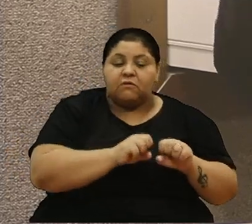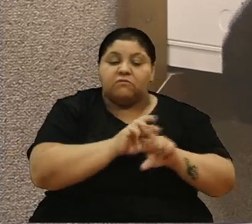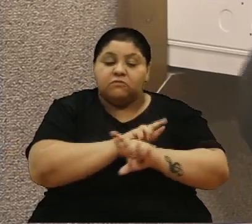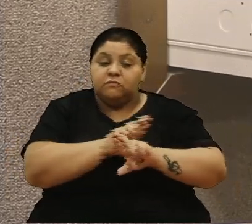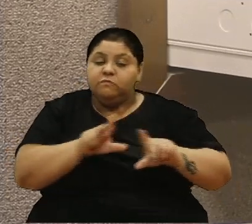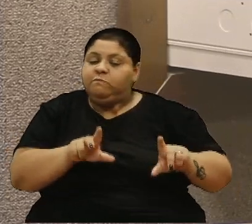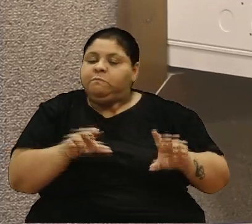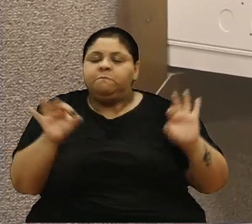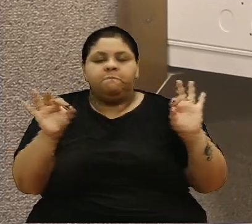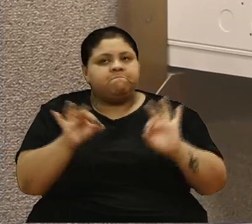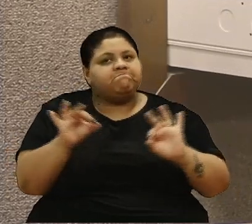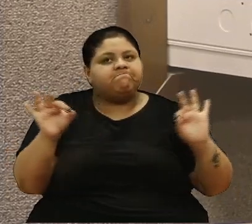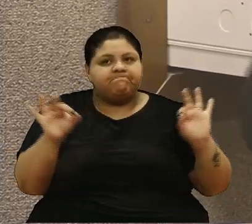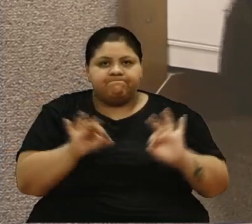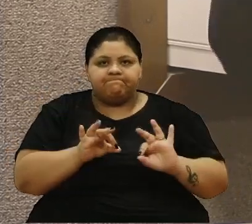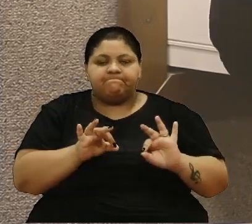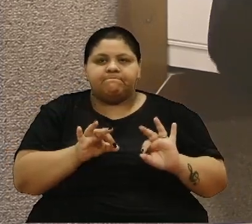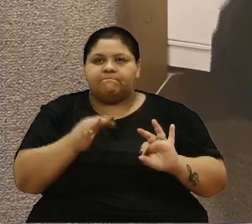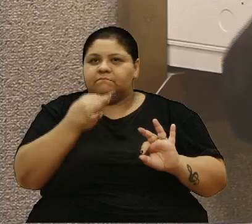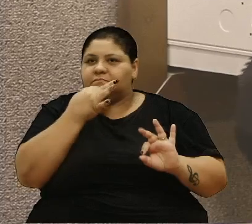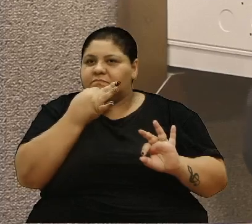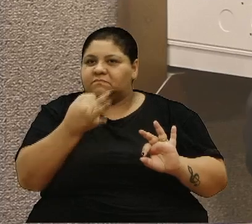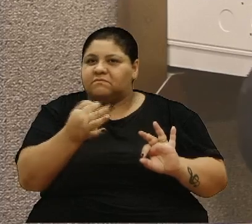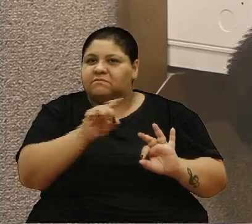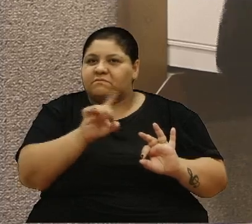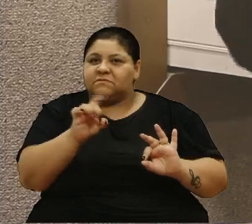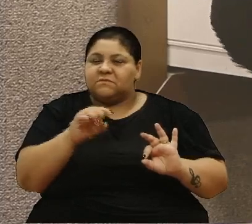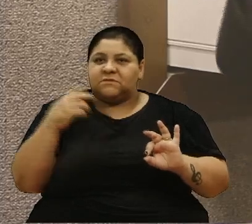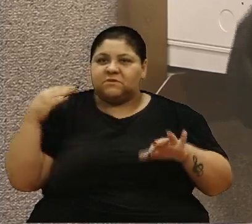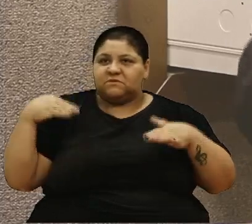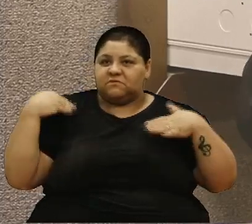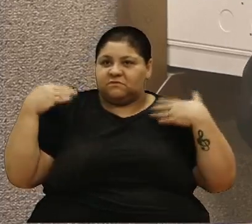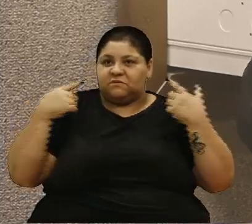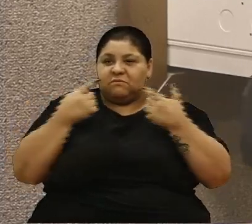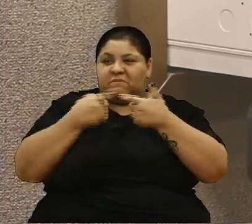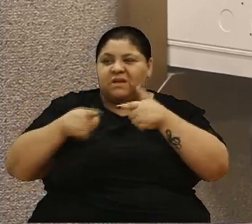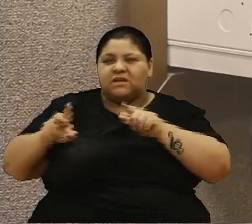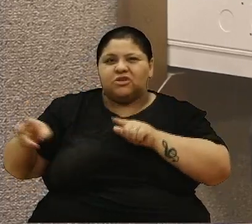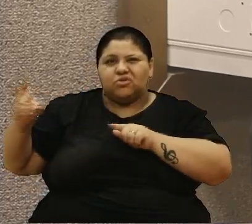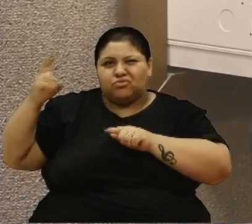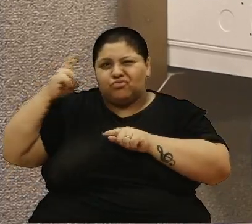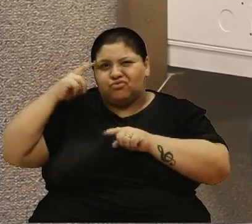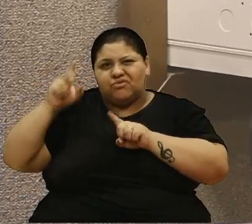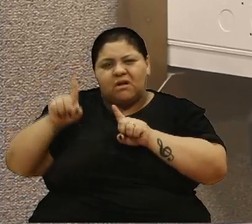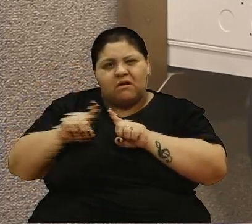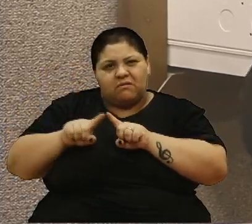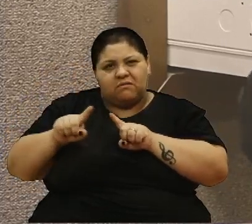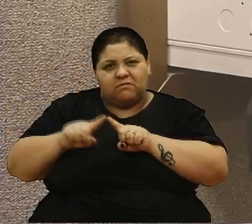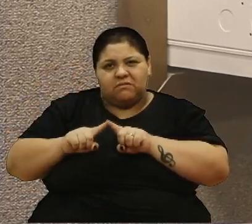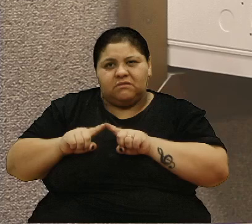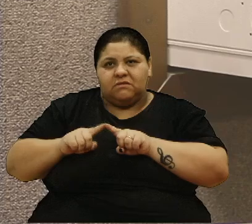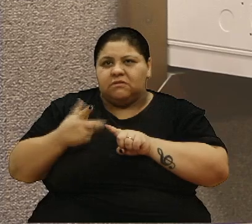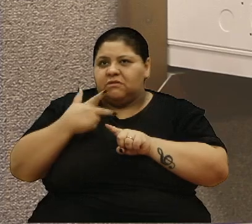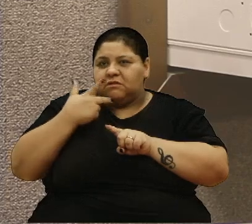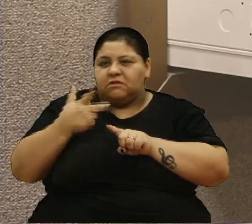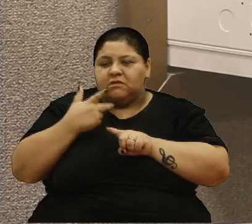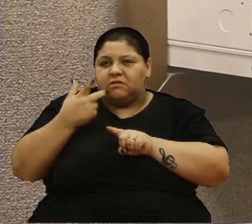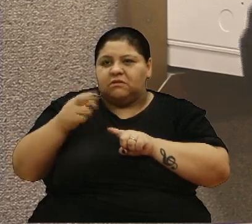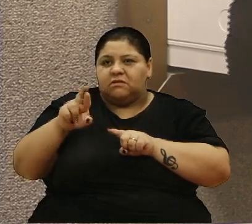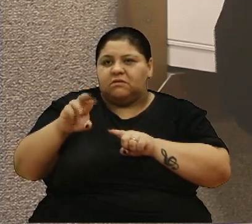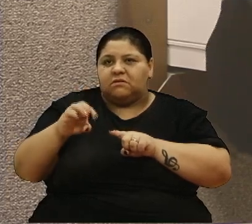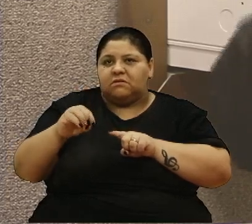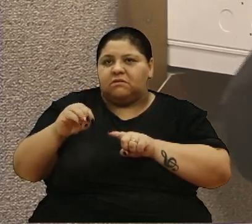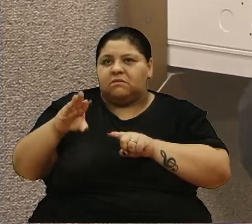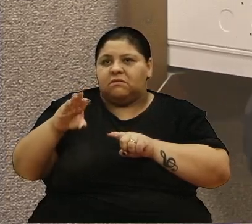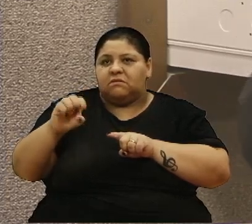diferencial fantástico do ponto de vista não só turístico, mas cultural, inclusive. Tá? Porque a fala do Robson diz o seguinte,